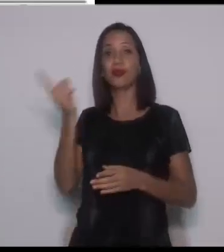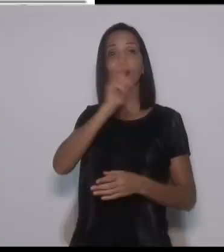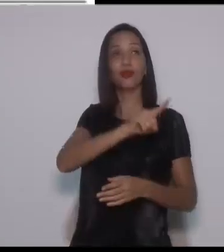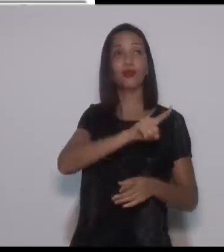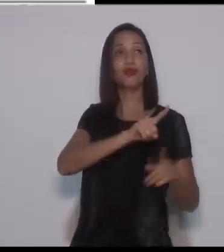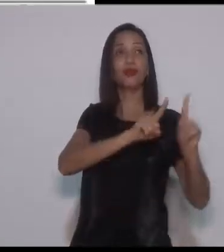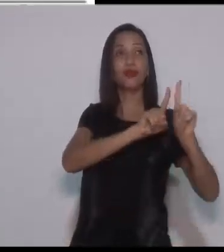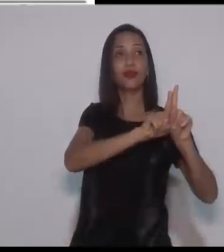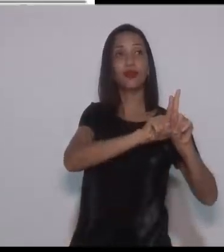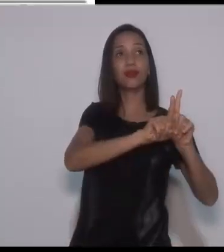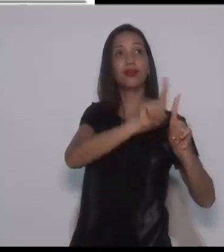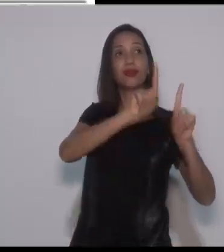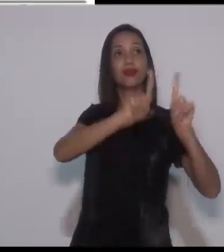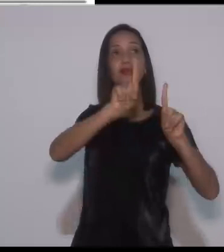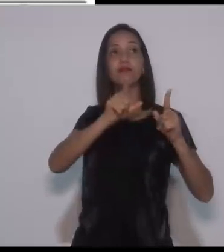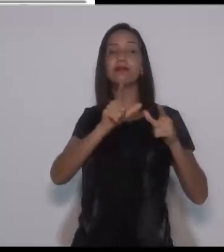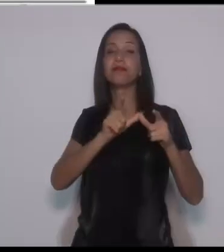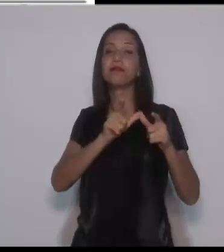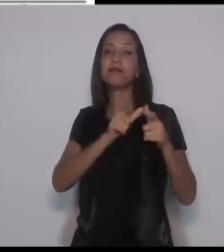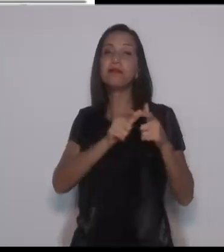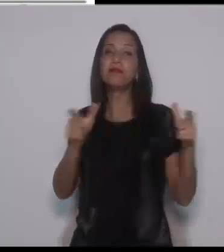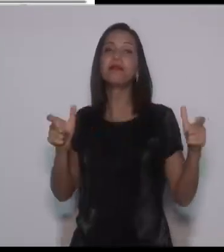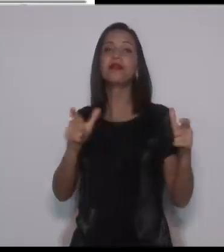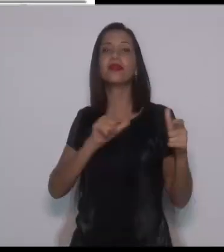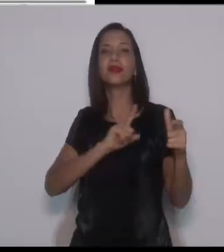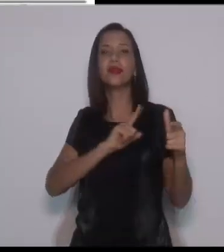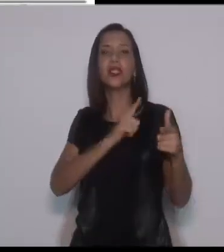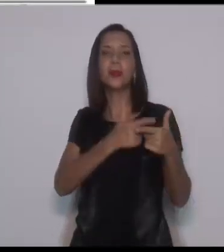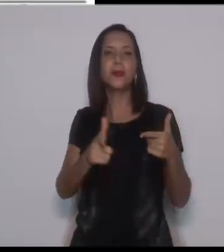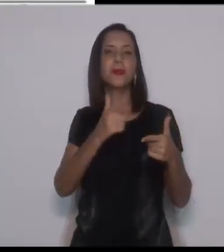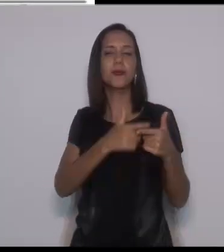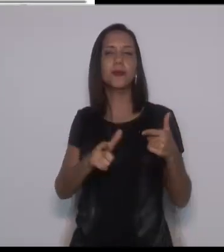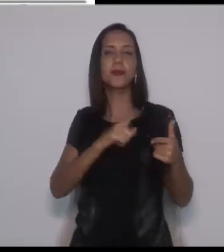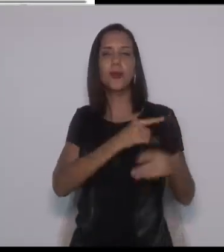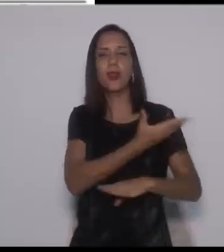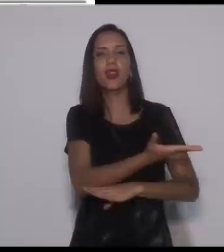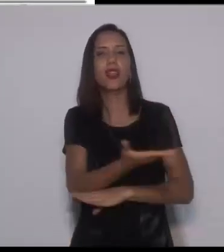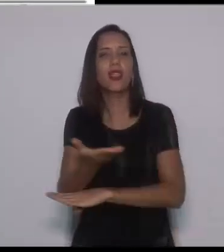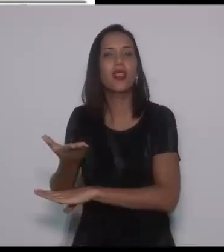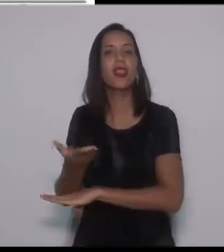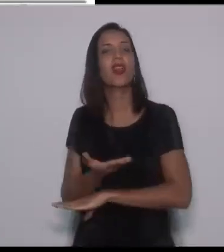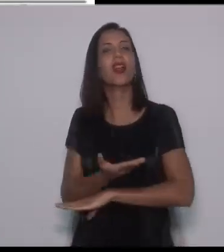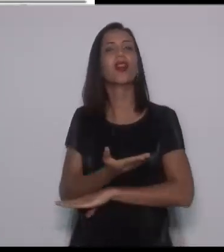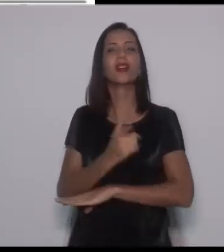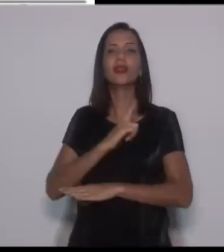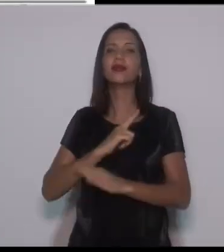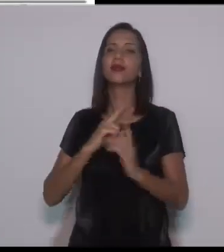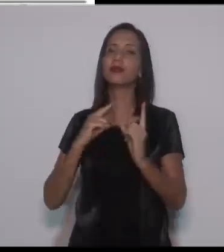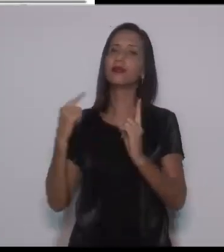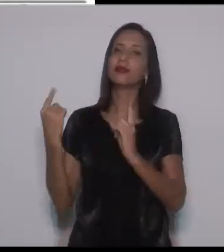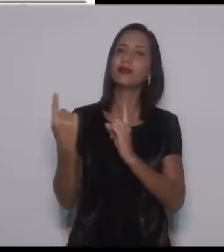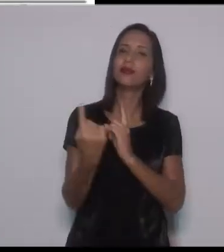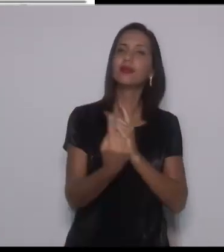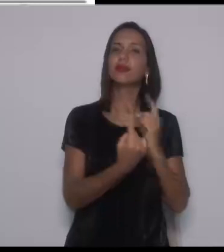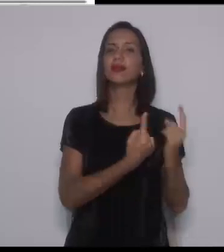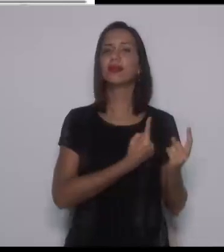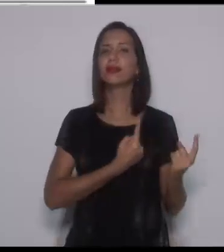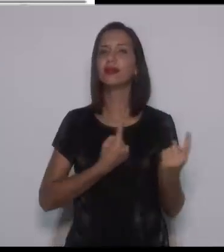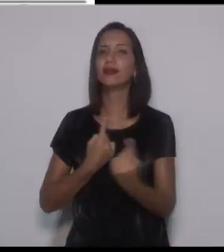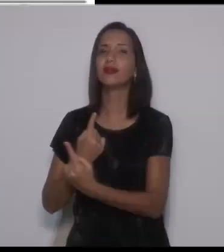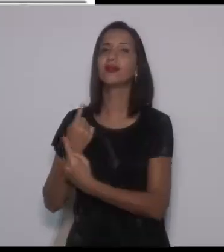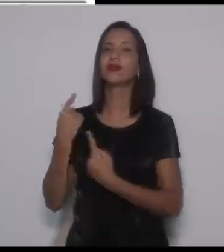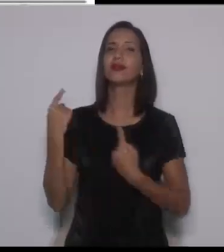inicial da linha da pobreza. Então, ela é um círculo vicioso. Não é o que eu quero compartilhar. Pode passar o de baixo, eu não vou falar